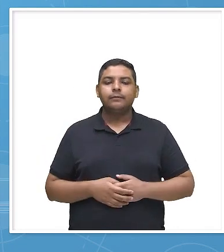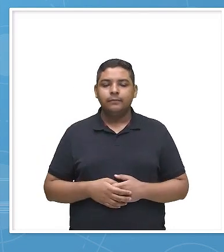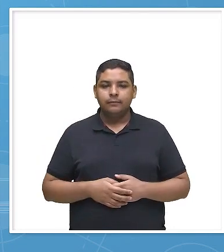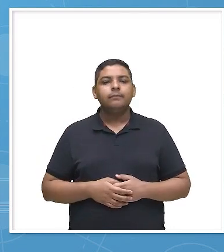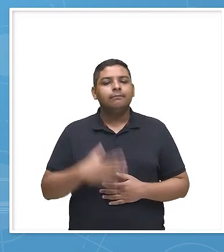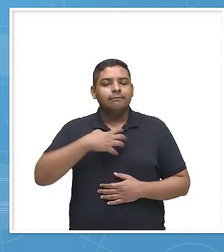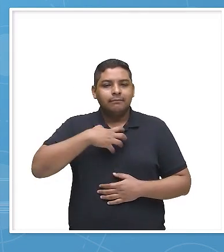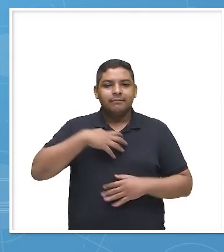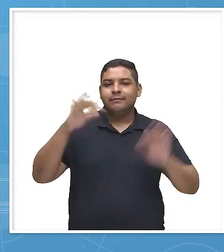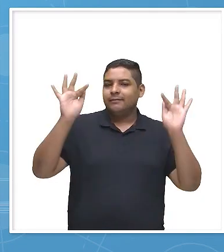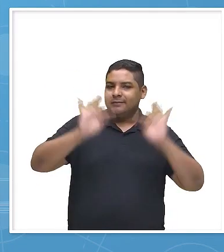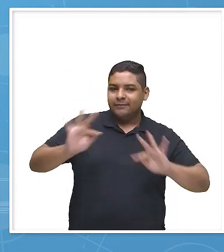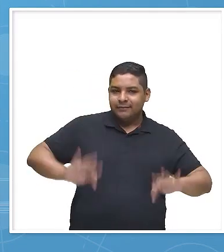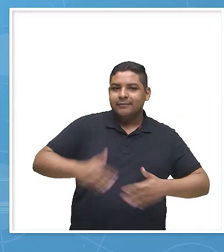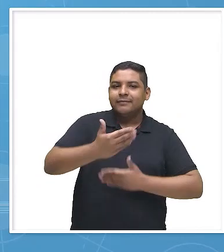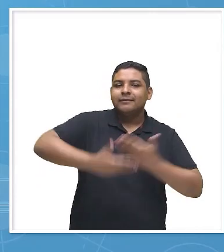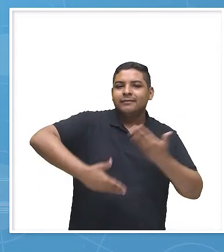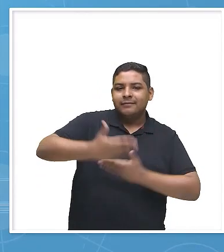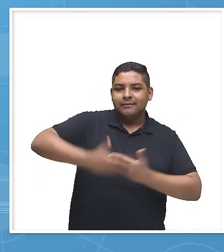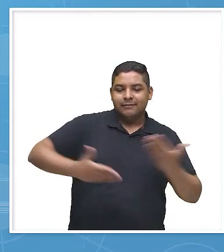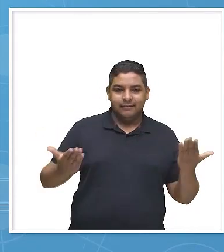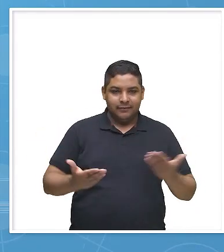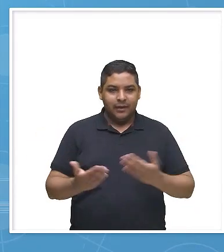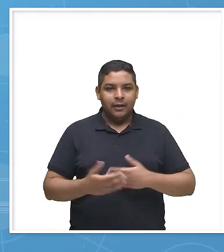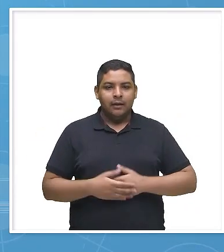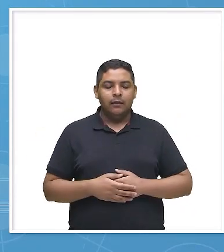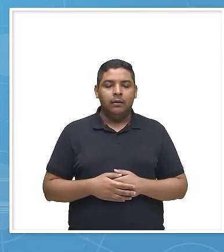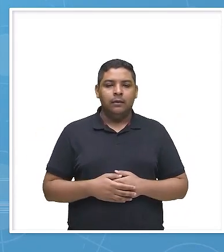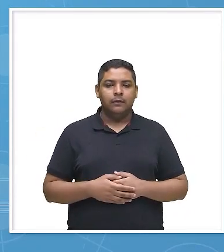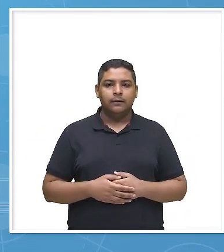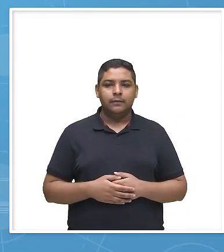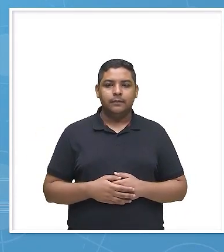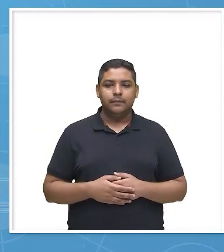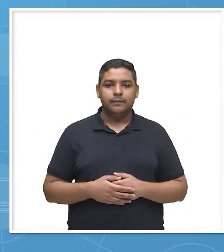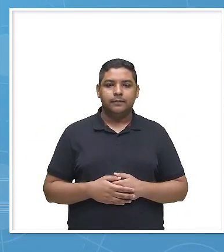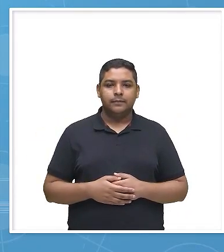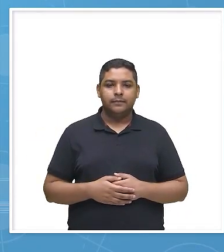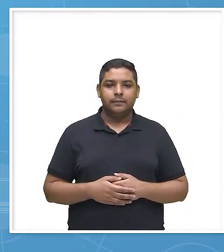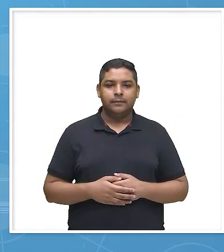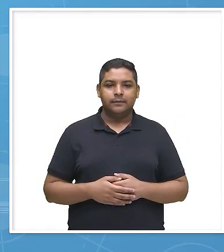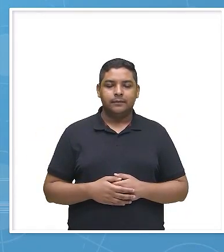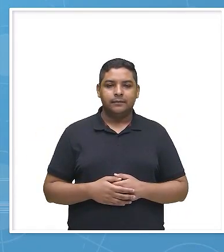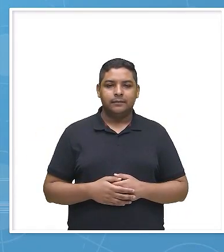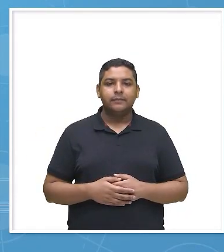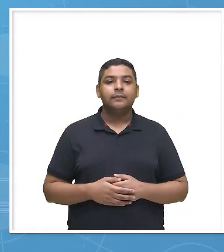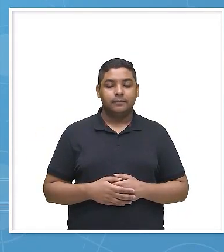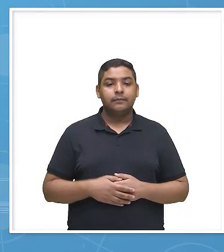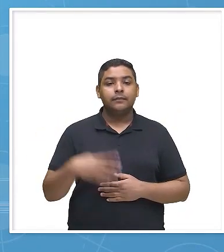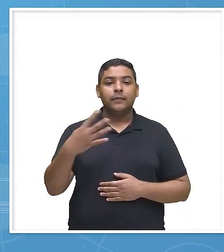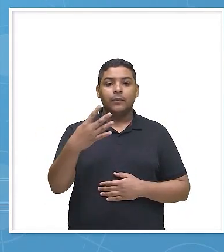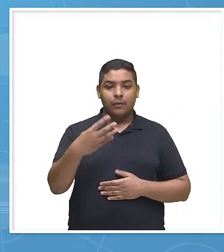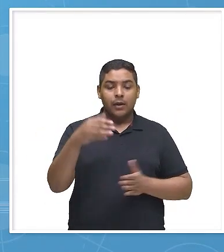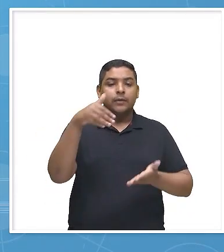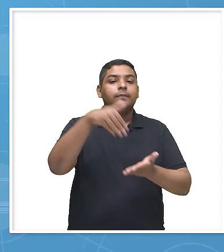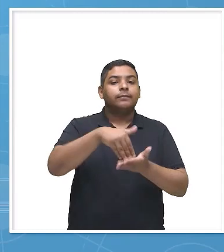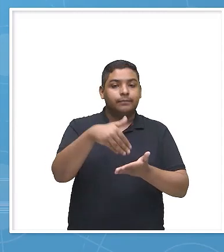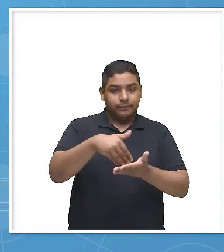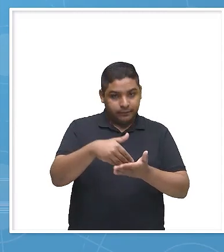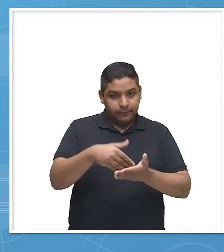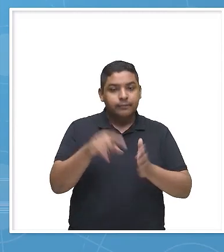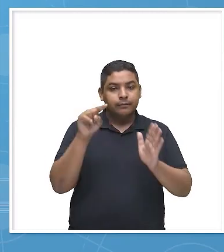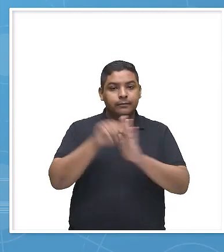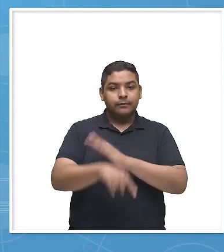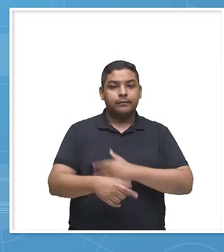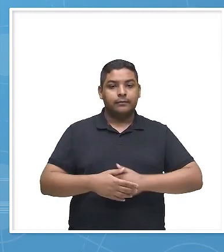muito feliz, essa interação que a gente está tendo agora. Ok, galerinha? Vamos lá agora para a quarta e última questão. Vou passar para vocês. Vou